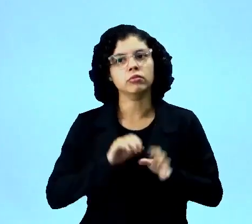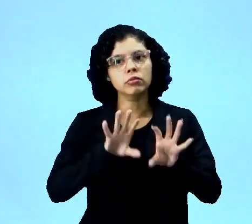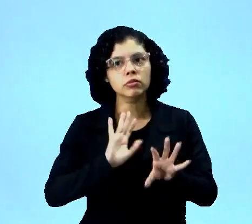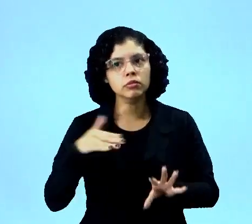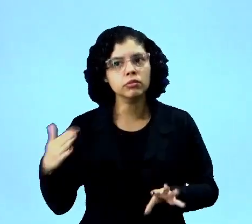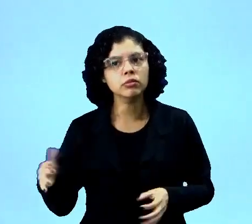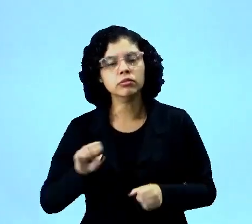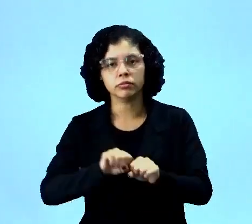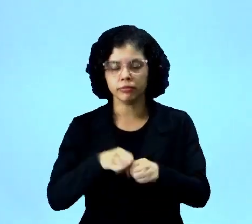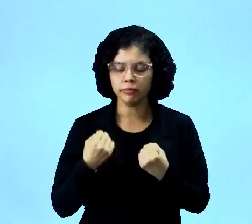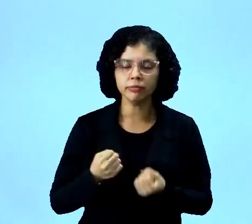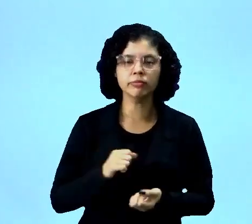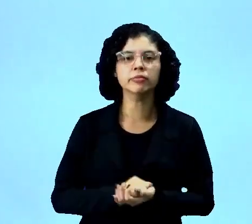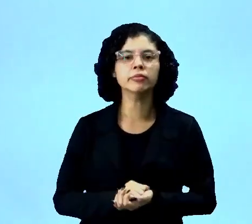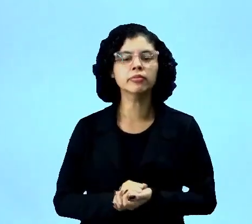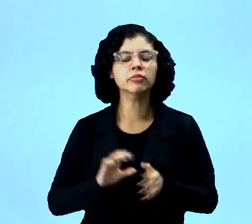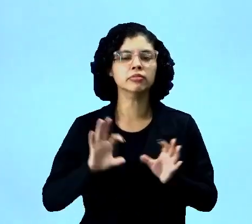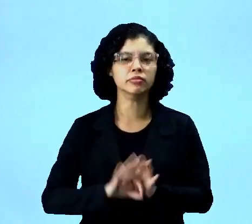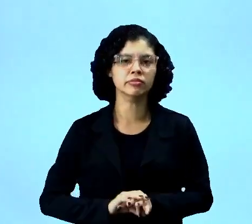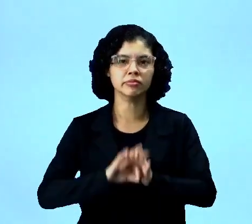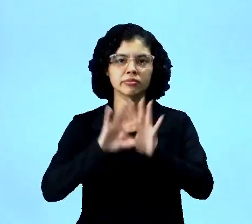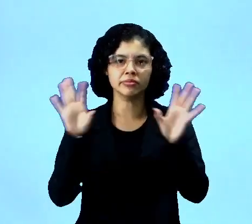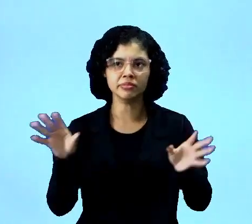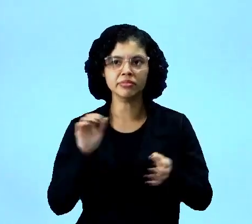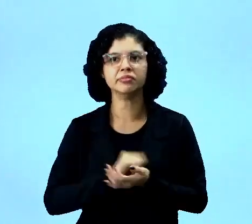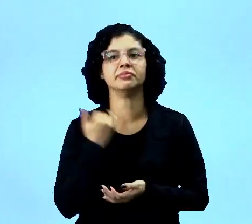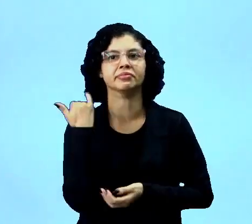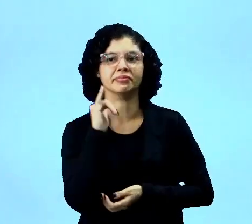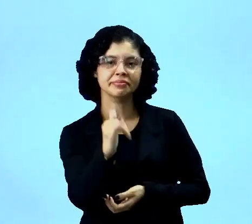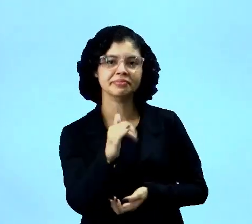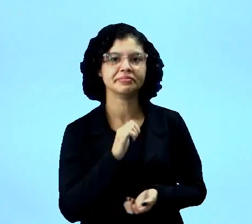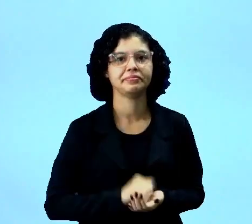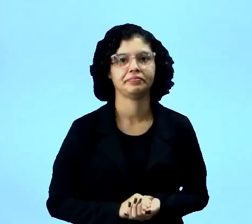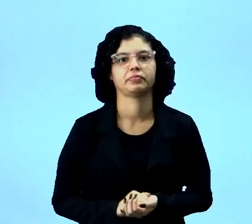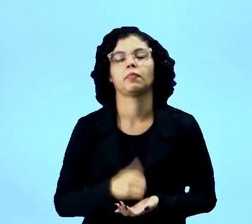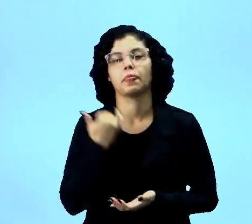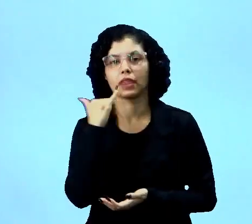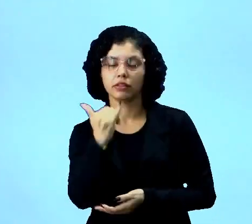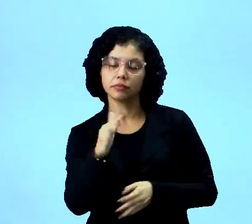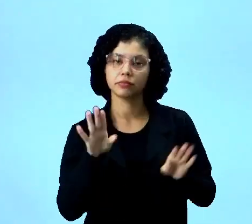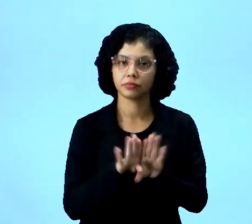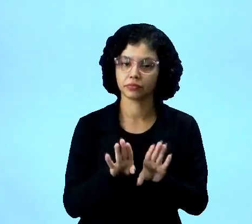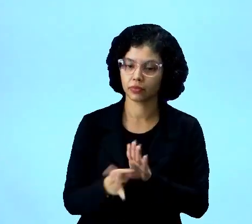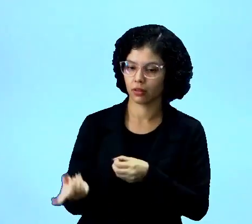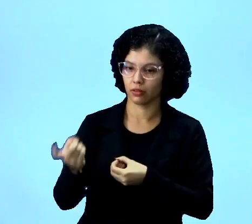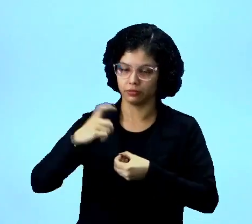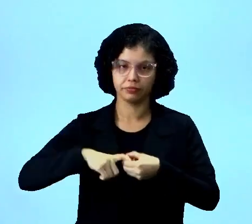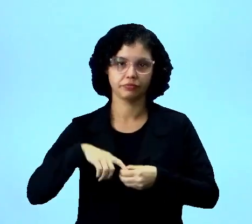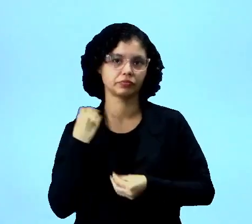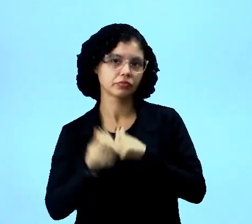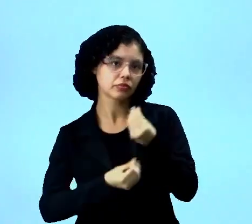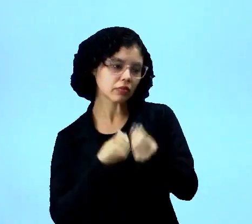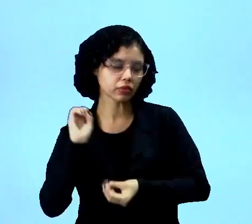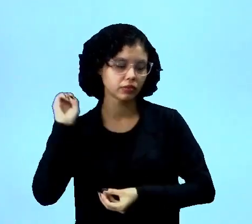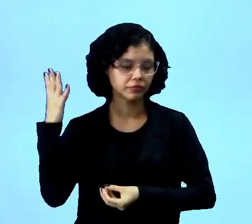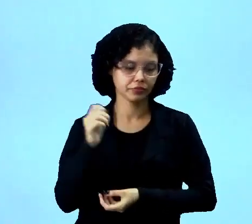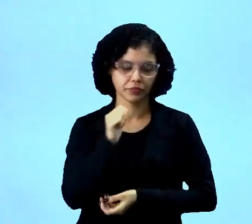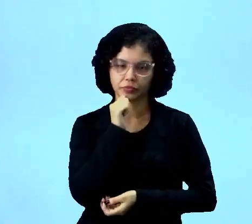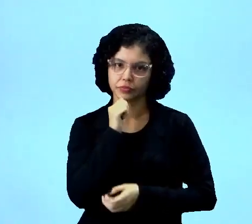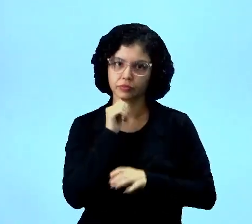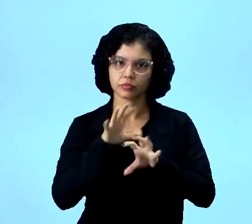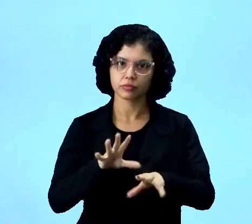aí, quando é quebrada, ela está liberando, então, energia. Mas essa energia também tem que voltar. E como é que eu adquiro essa